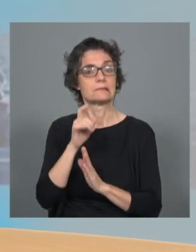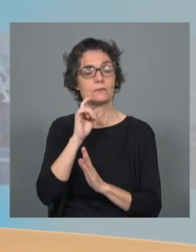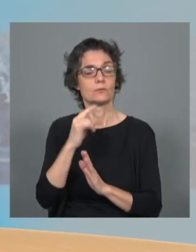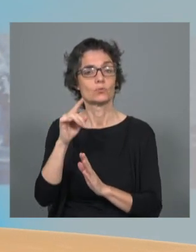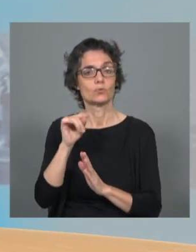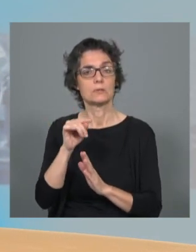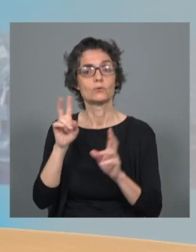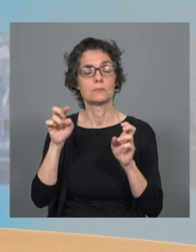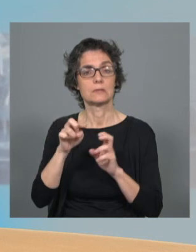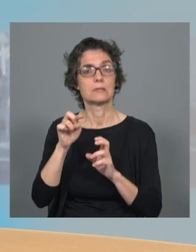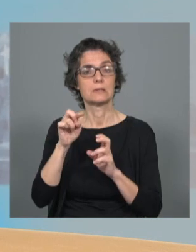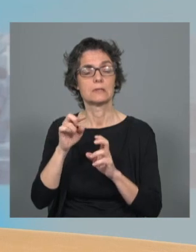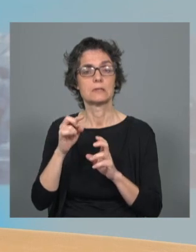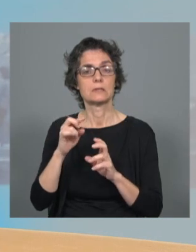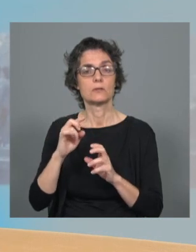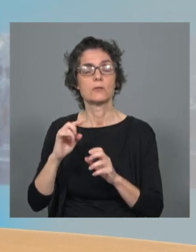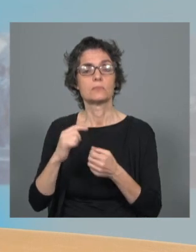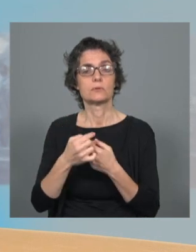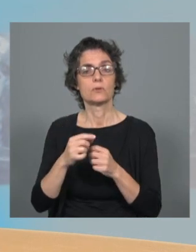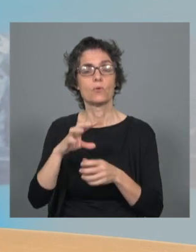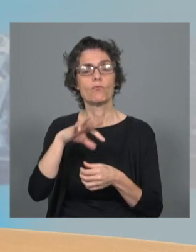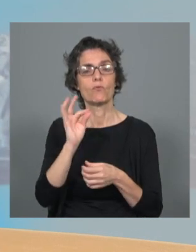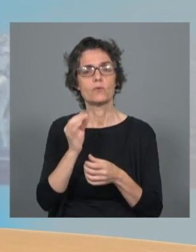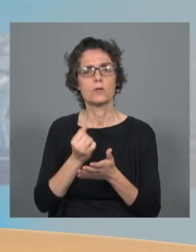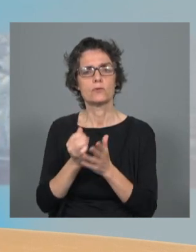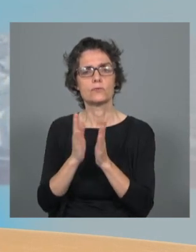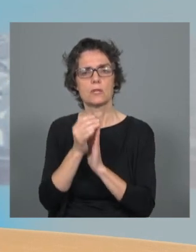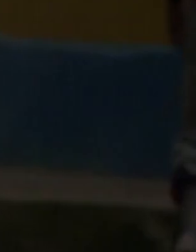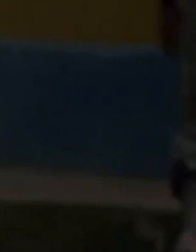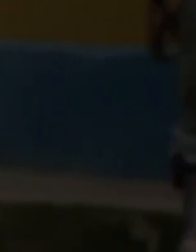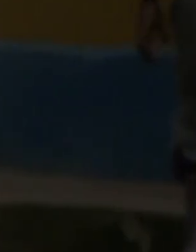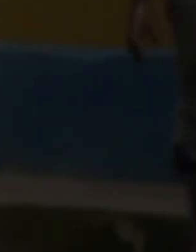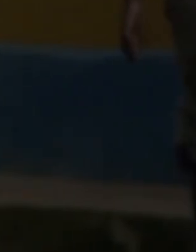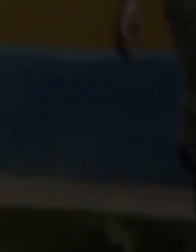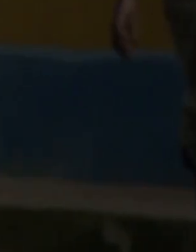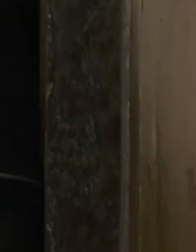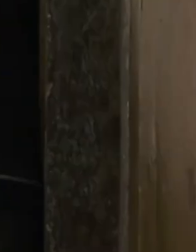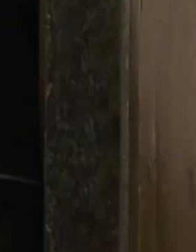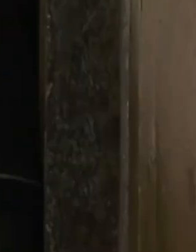tema apresentado em parceria com a Fundação Ajuda à Igreja que Sofre.